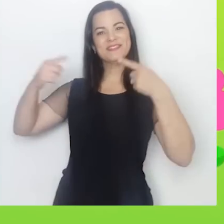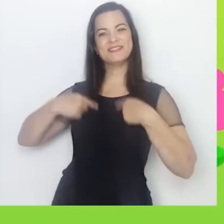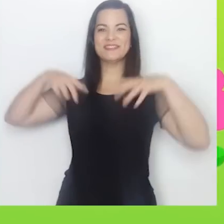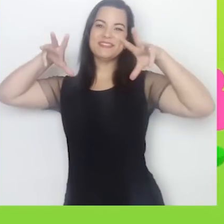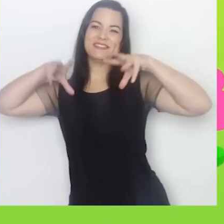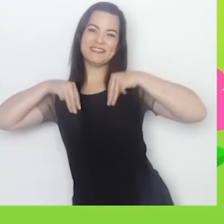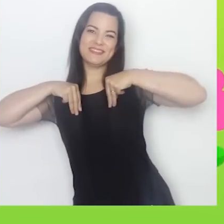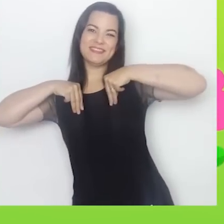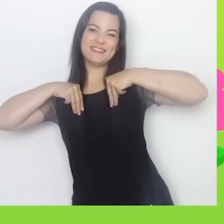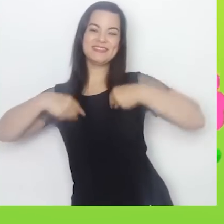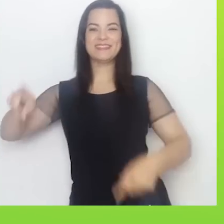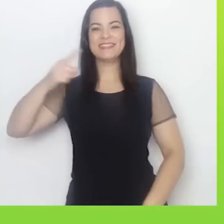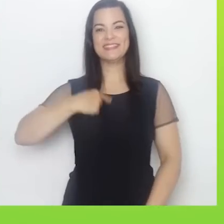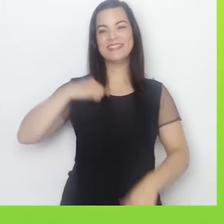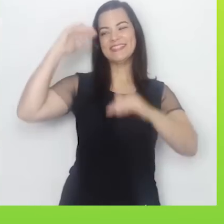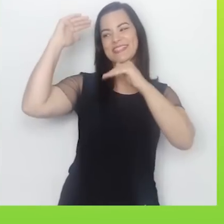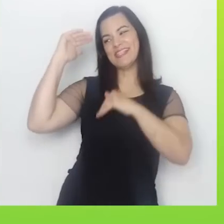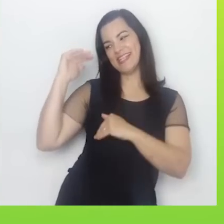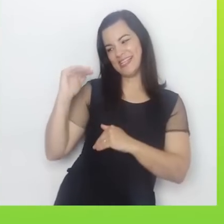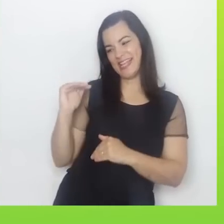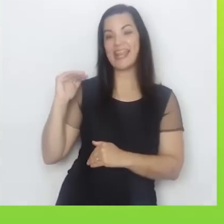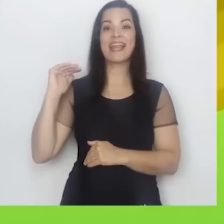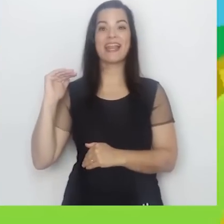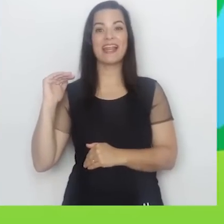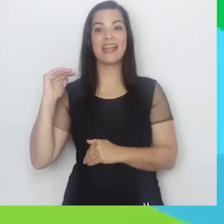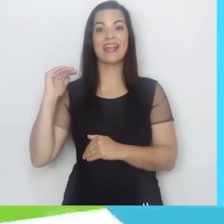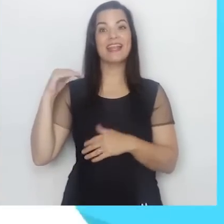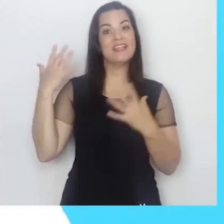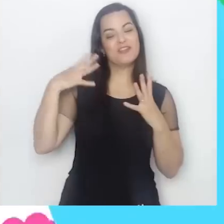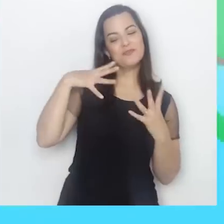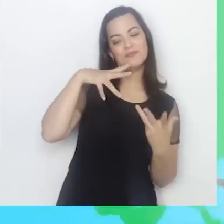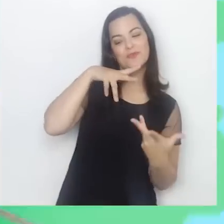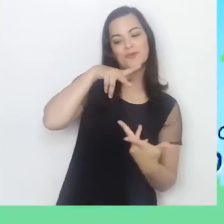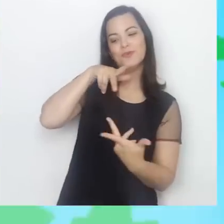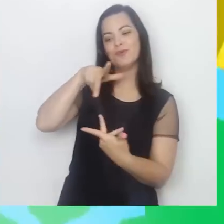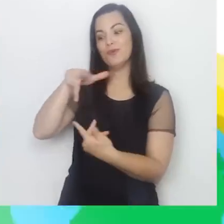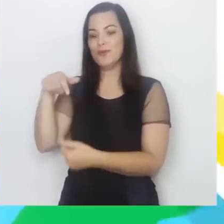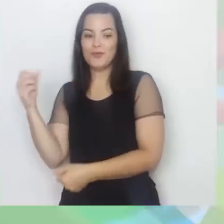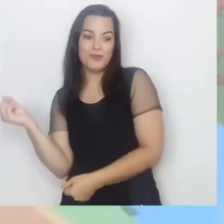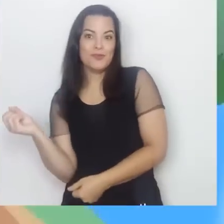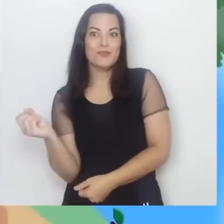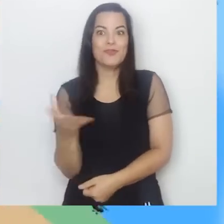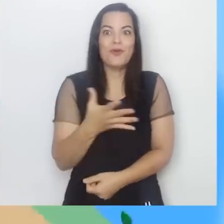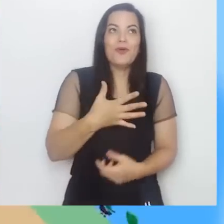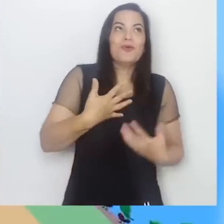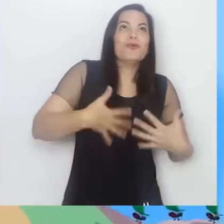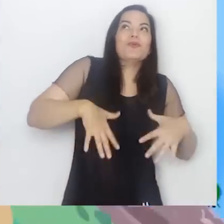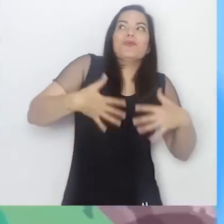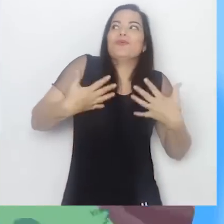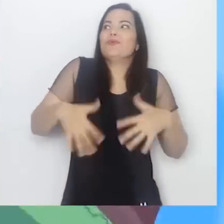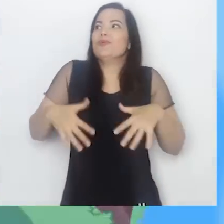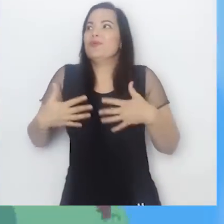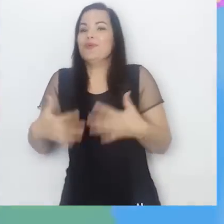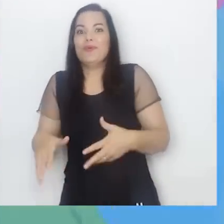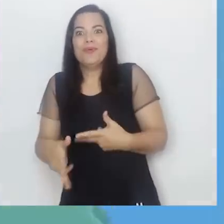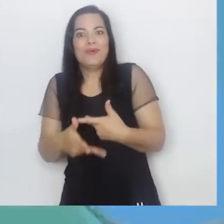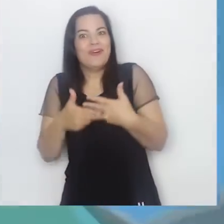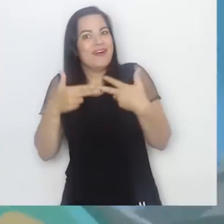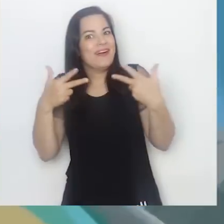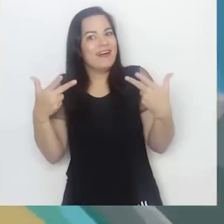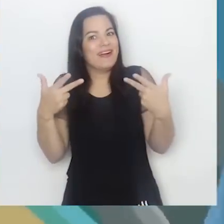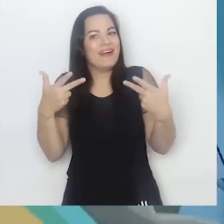Sou amiga, sou pequena e o mundo é novo pra